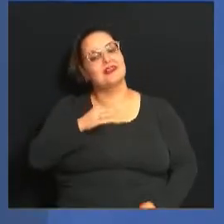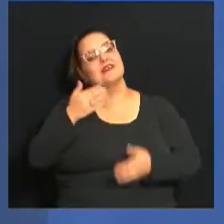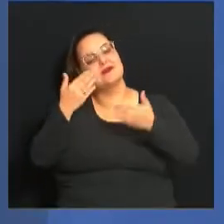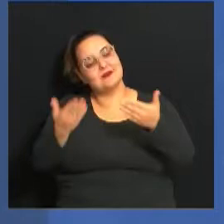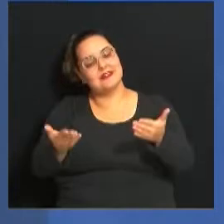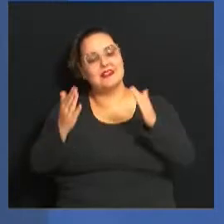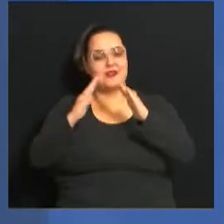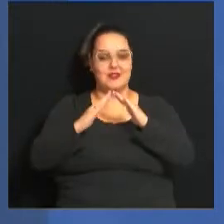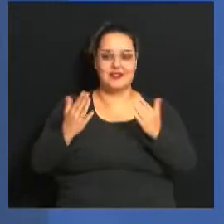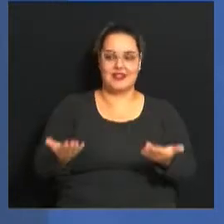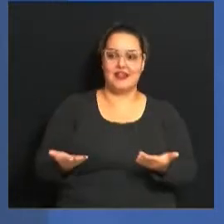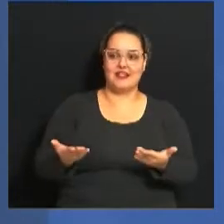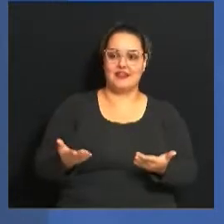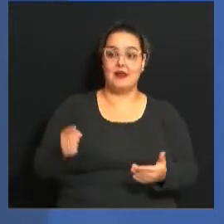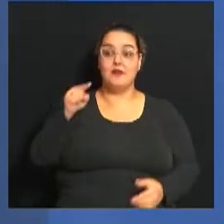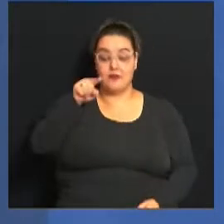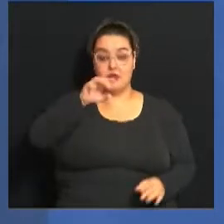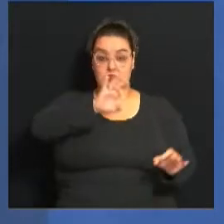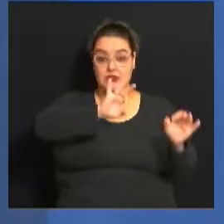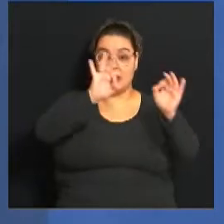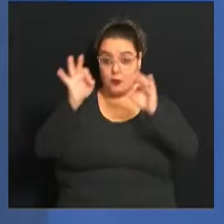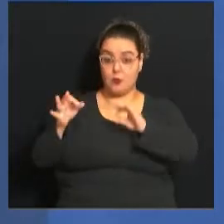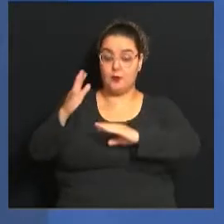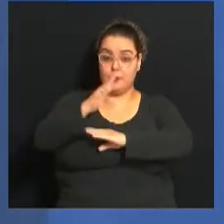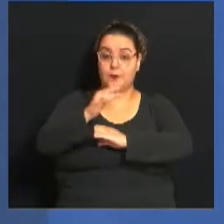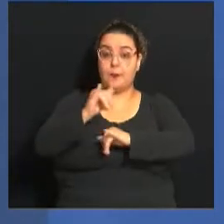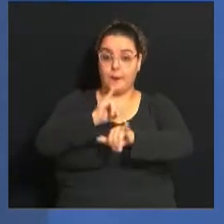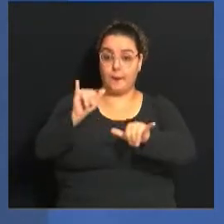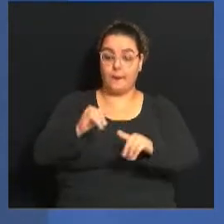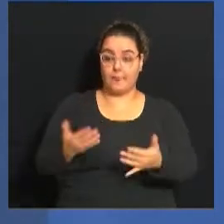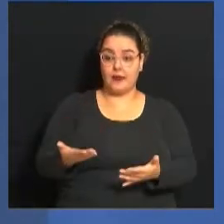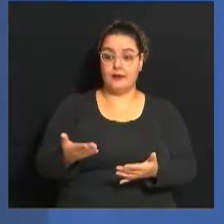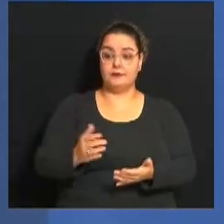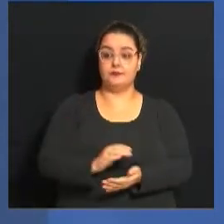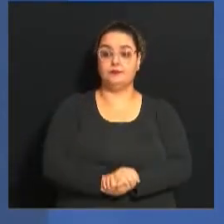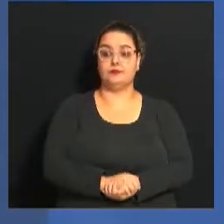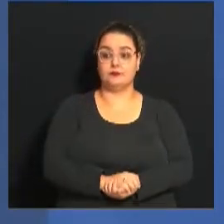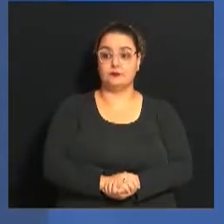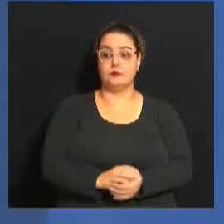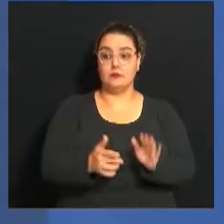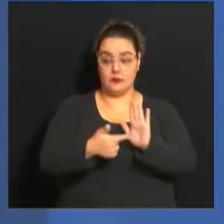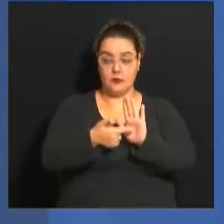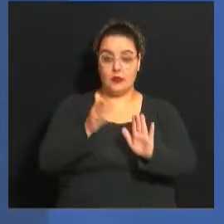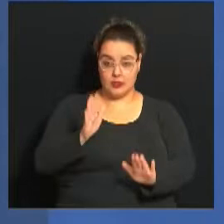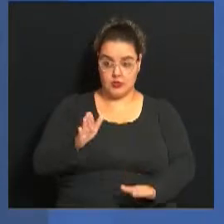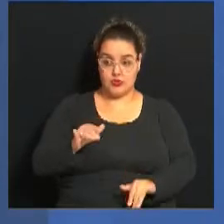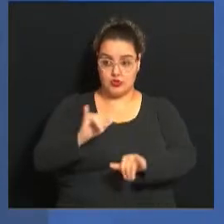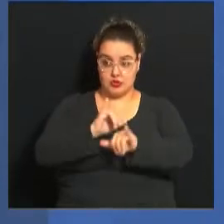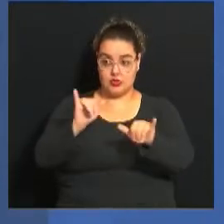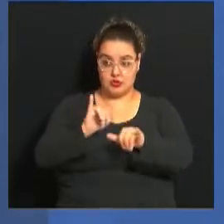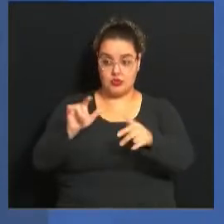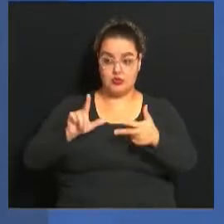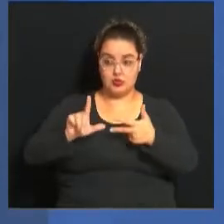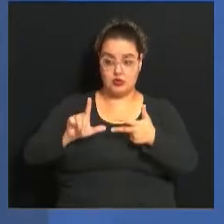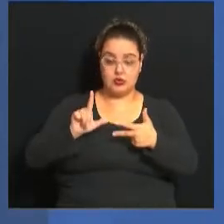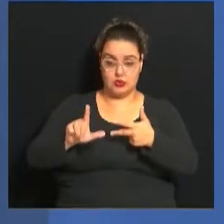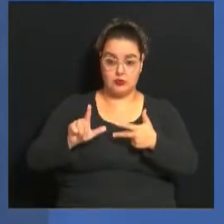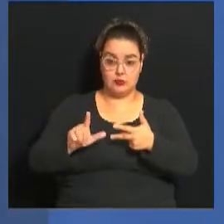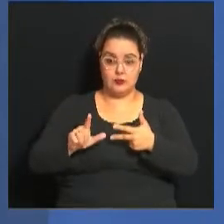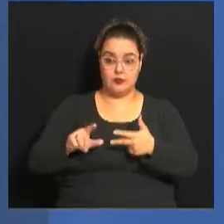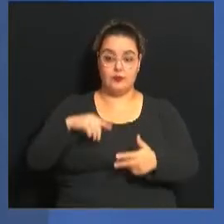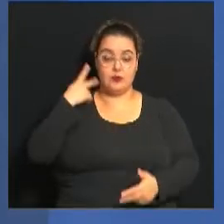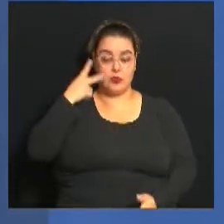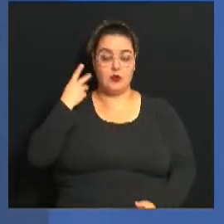casa, você que acompanha aqui o Câmara Notícia. A gente mostrou já aqui no Notícias do Legislativo que o vereador